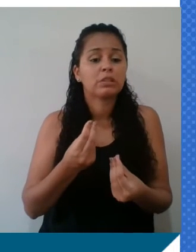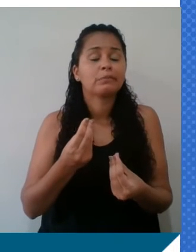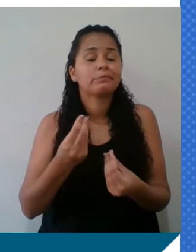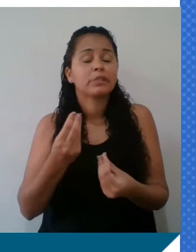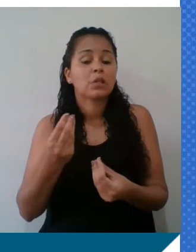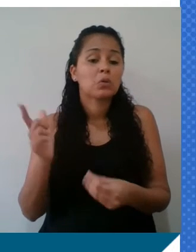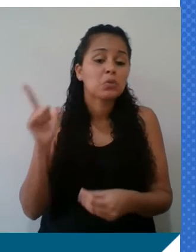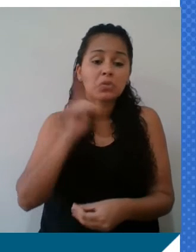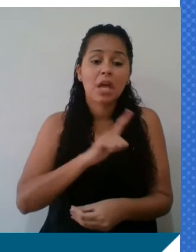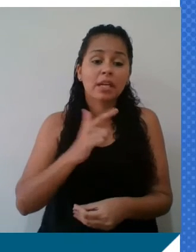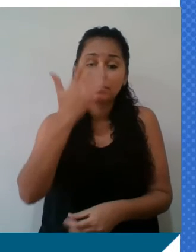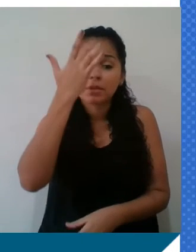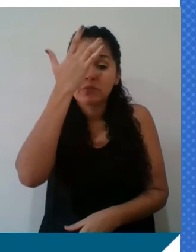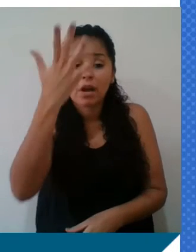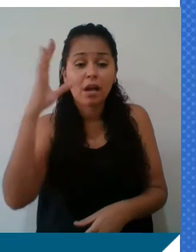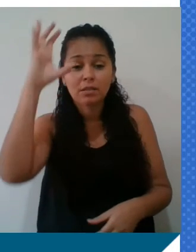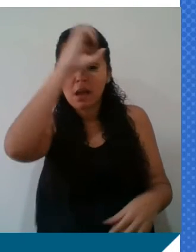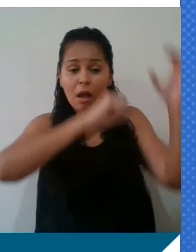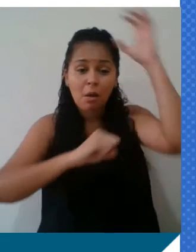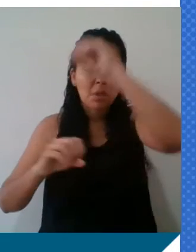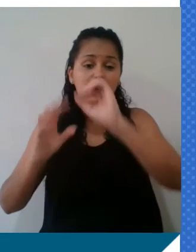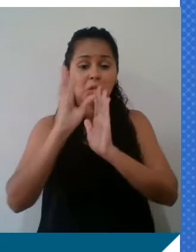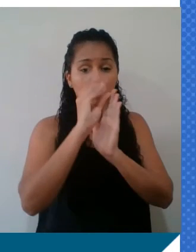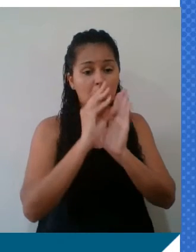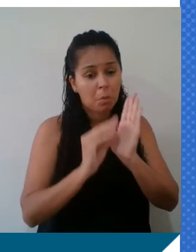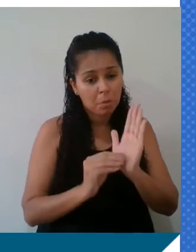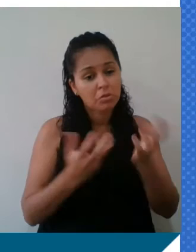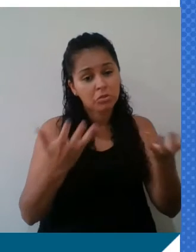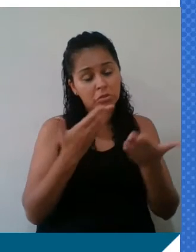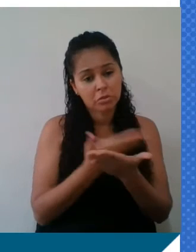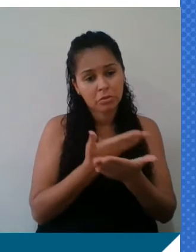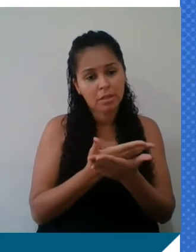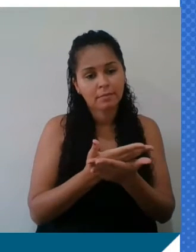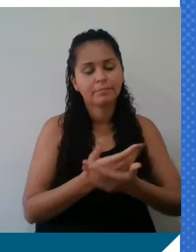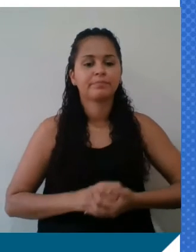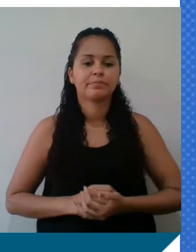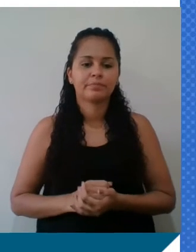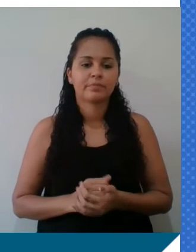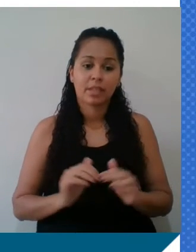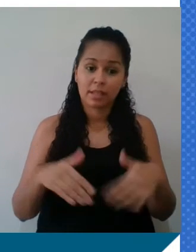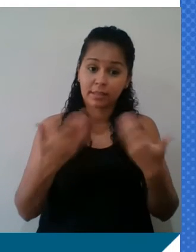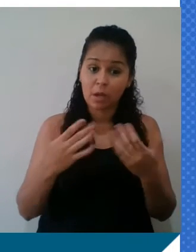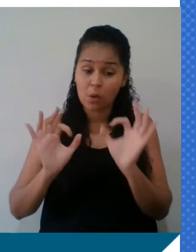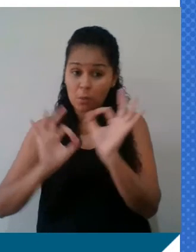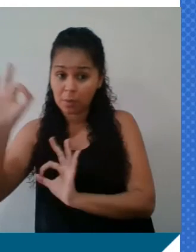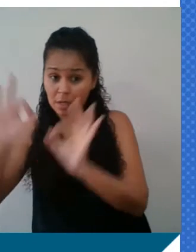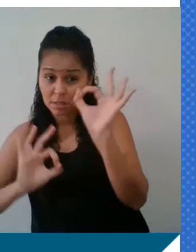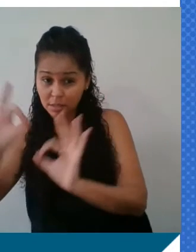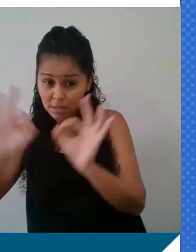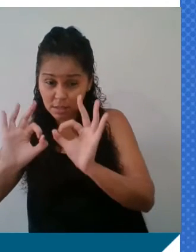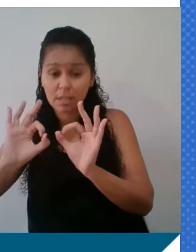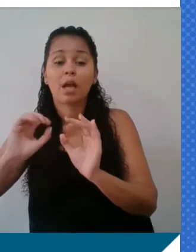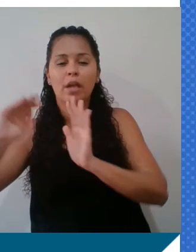para facilitar a nossa aprendizagem de um determinado conteúdo que a gente pretende estudar, certo? Então, planejar